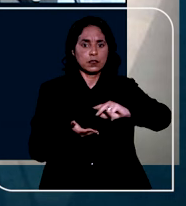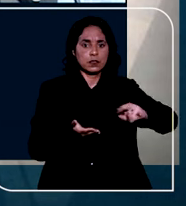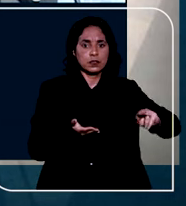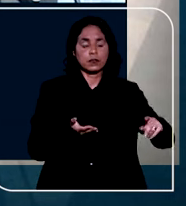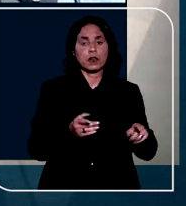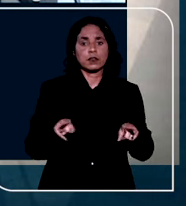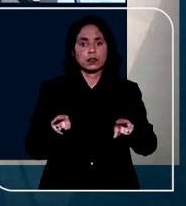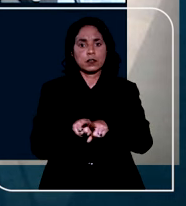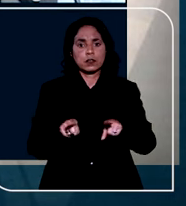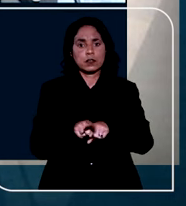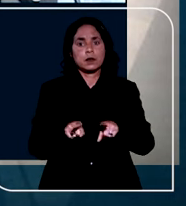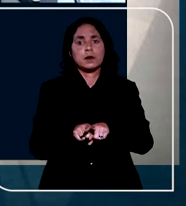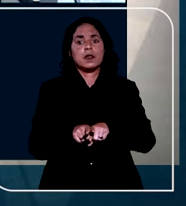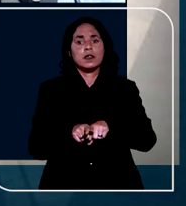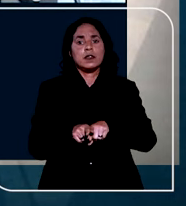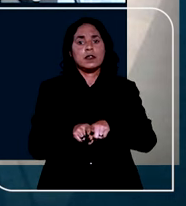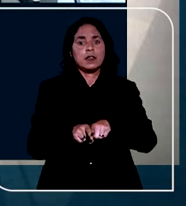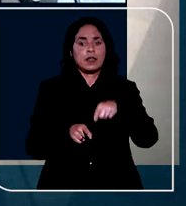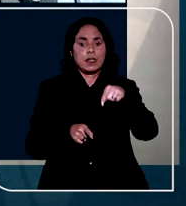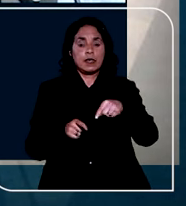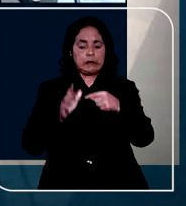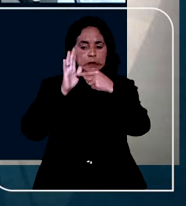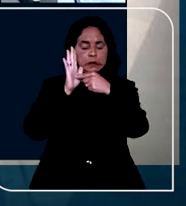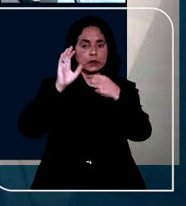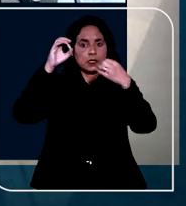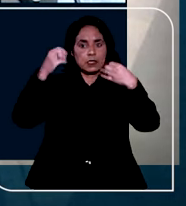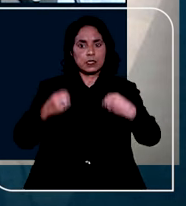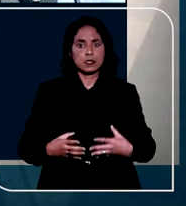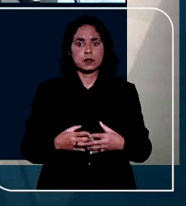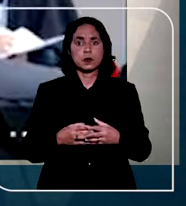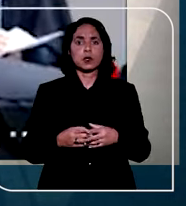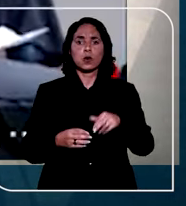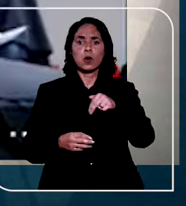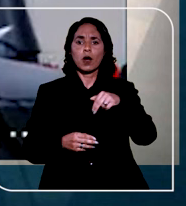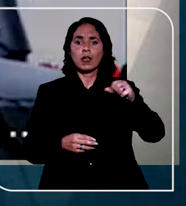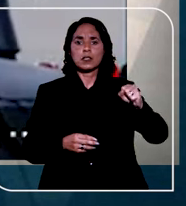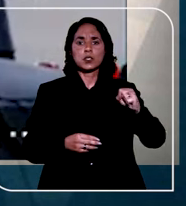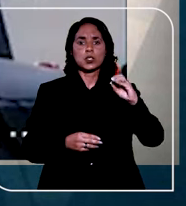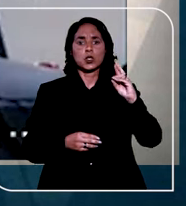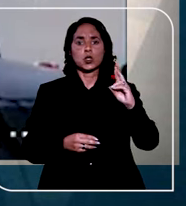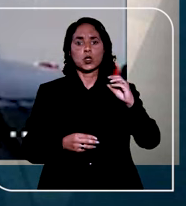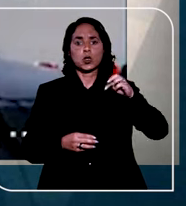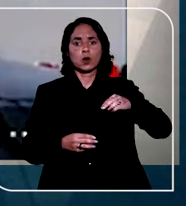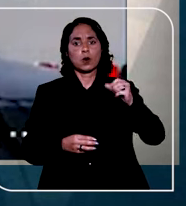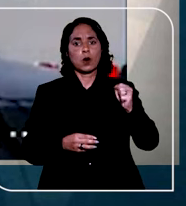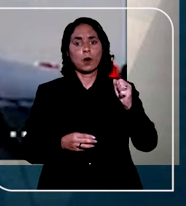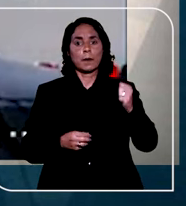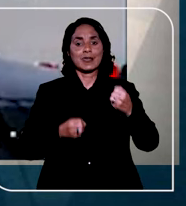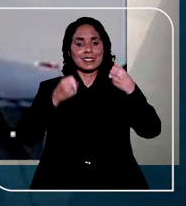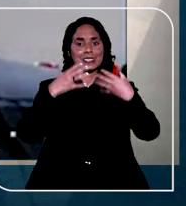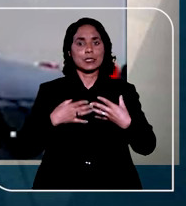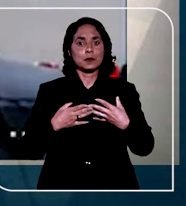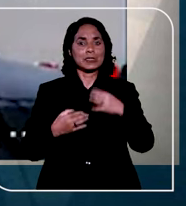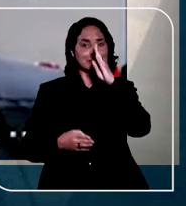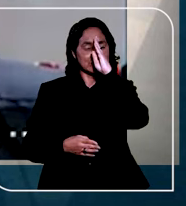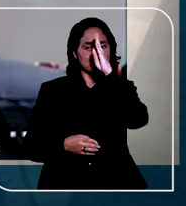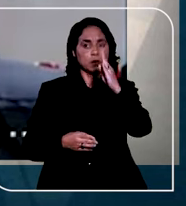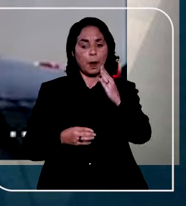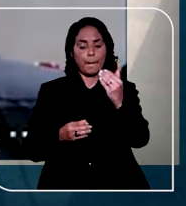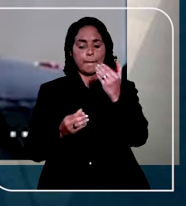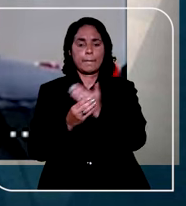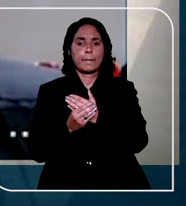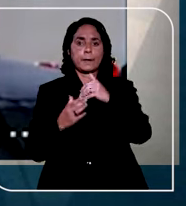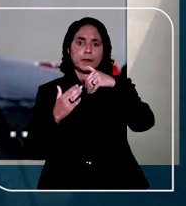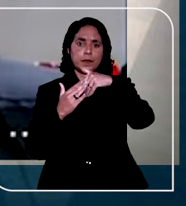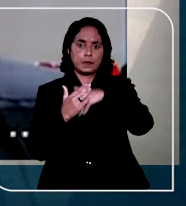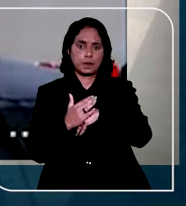processo nesse sentido frisou que as normas processuais operam exclusivamente dentro do processo